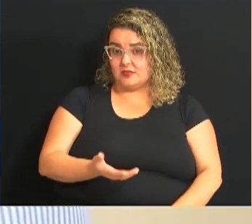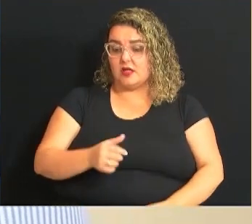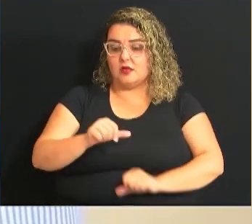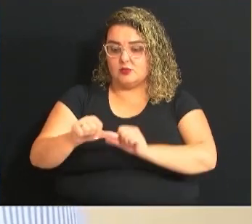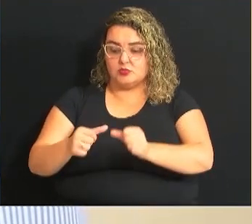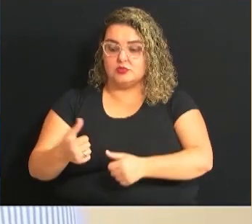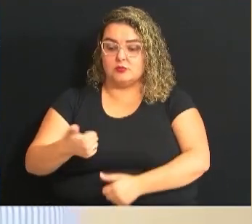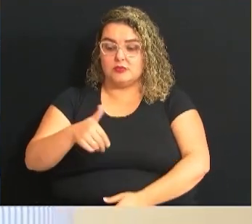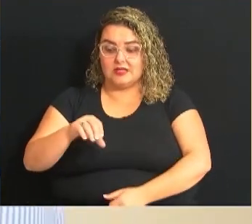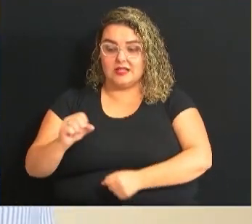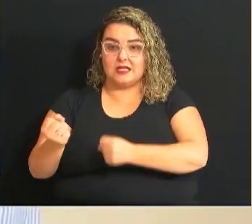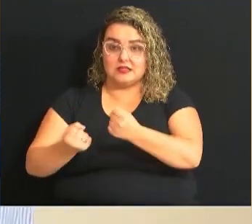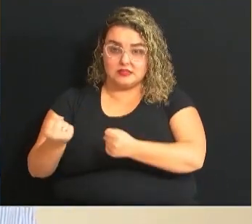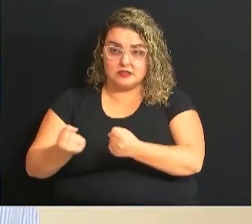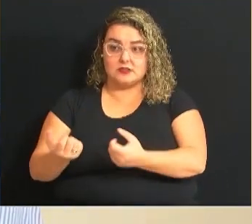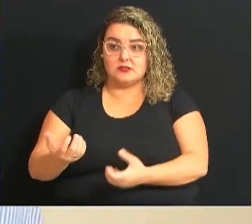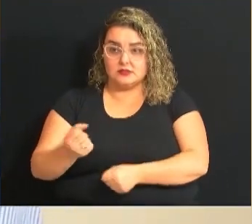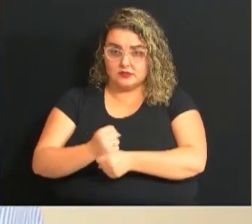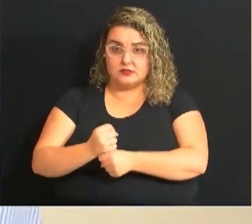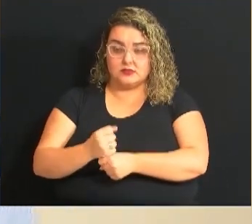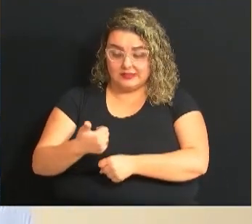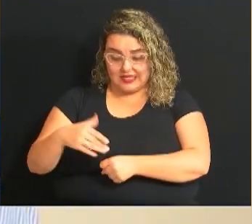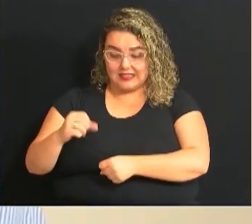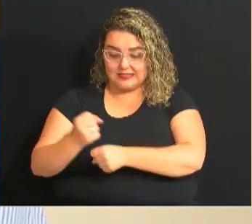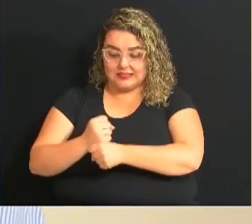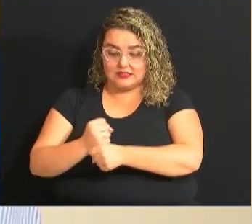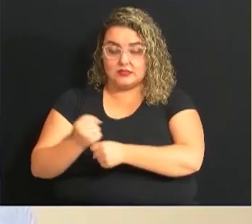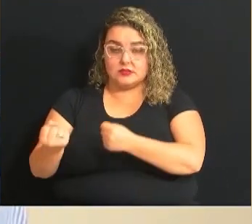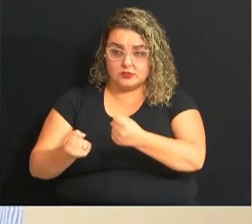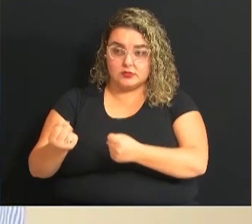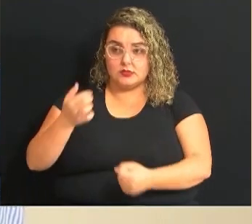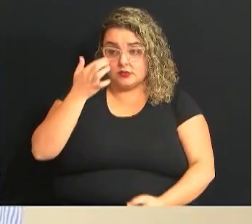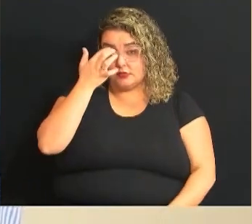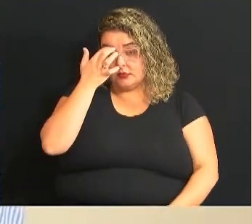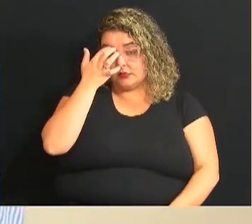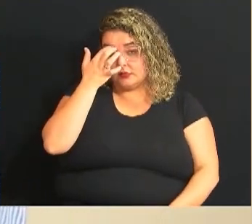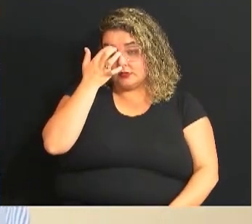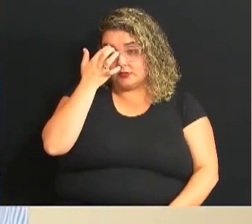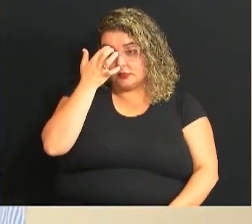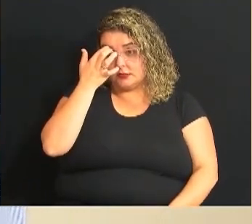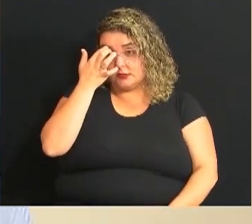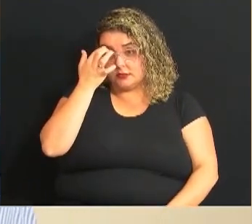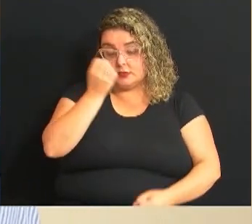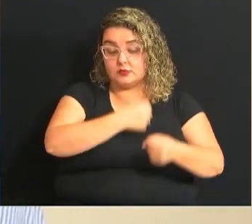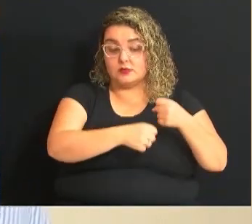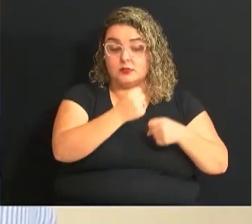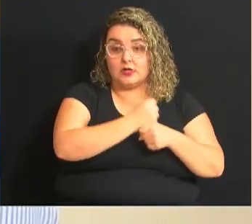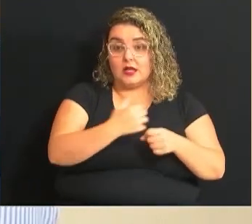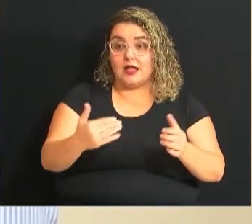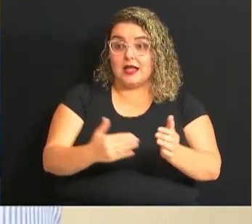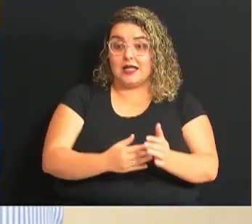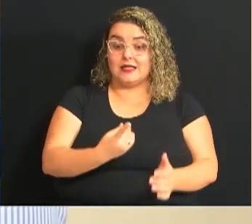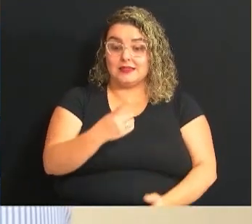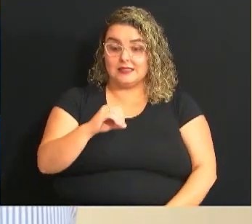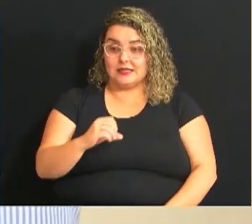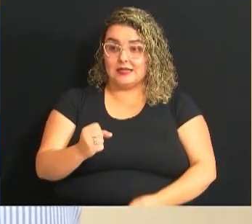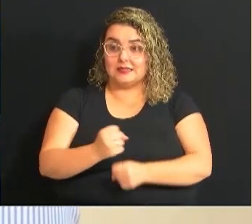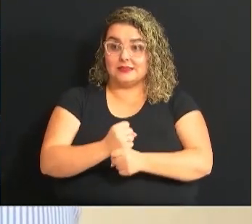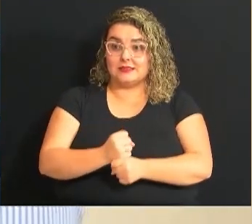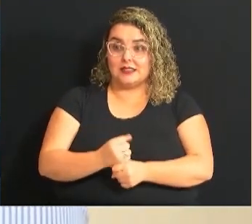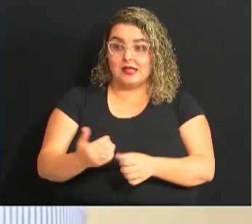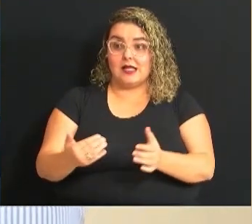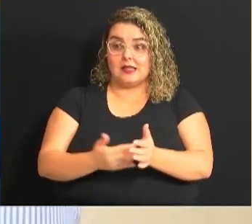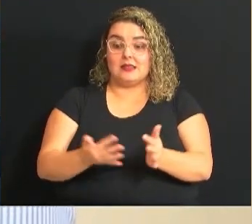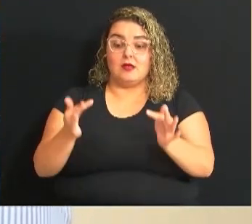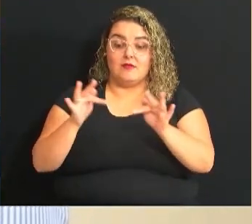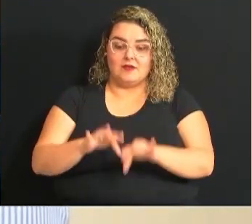passado, fazer com que os carros ficassem até 10 anos, até o final desse ano.